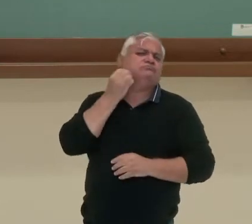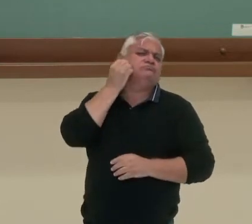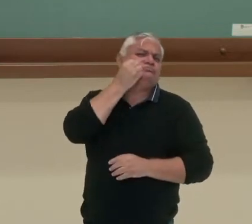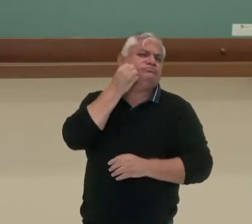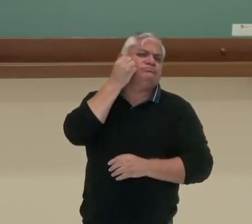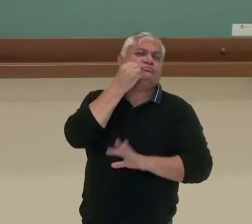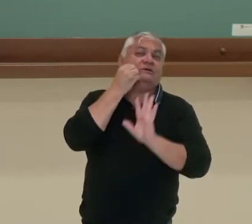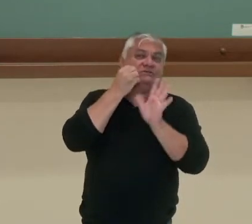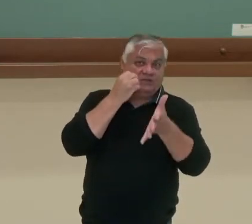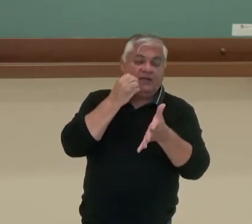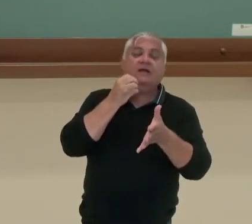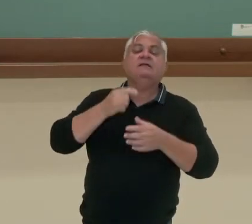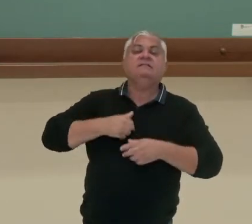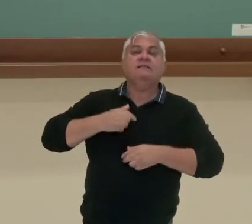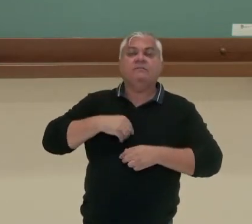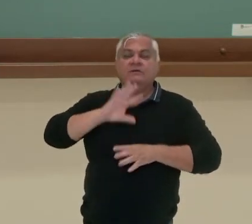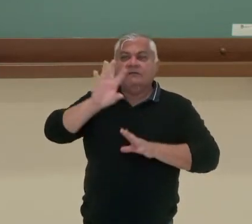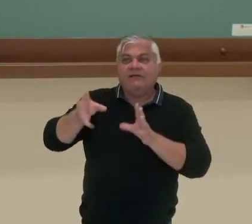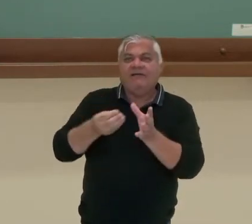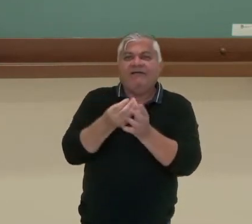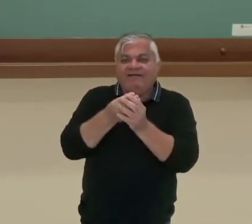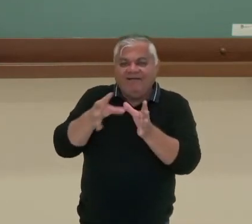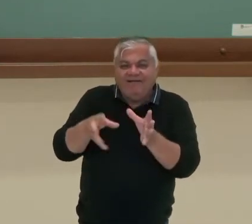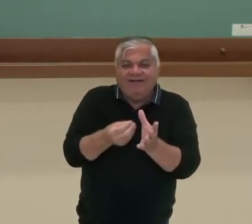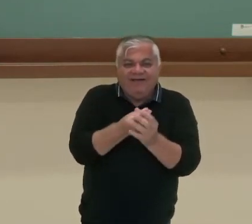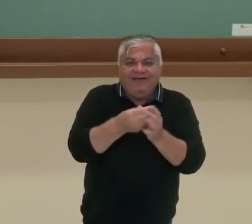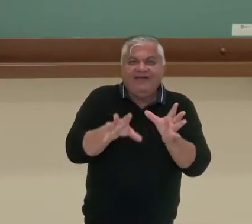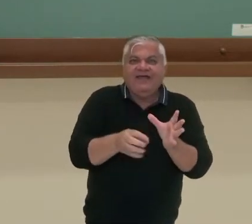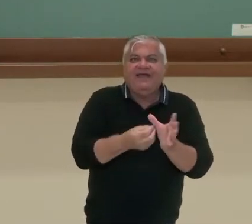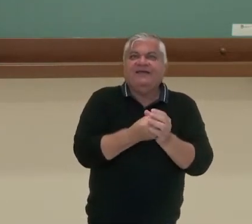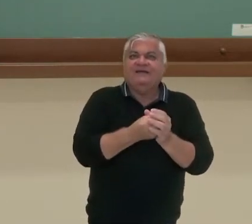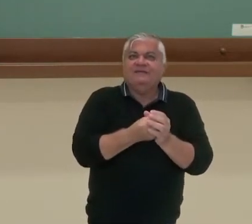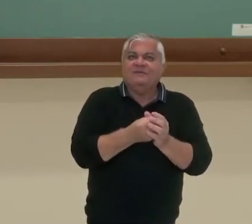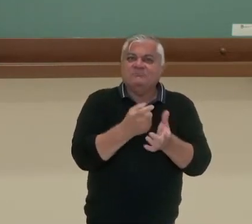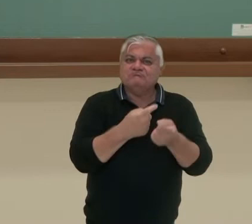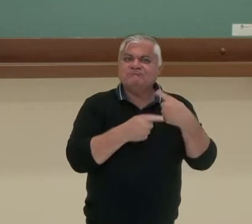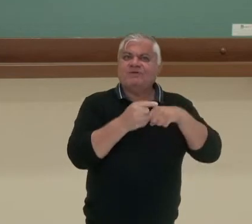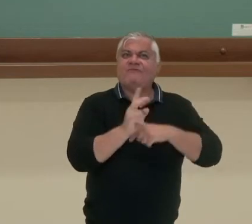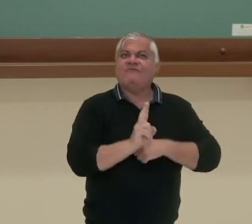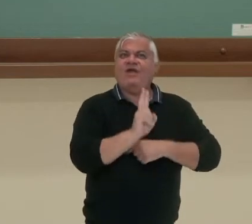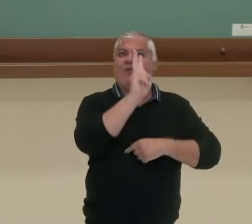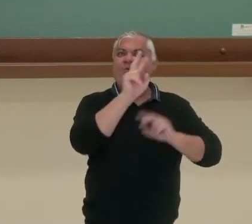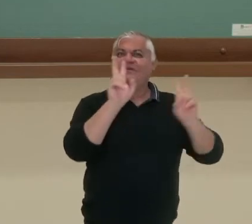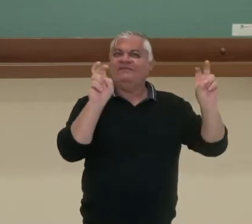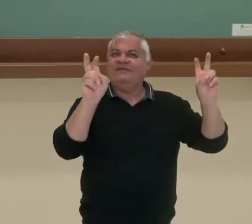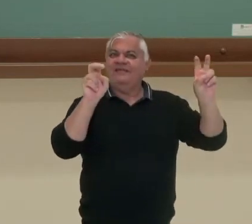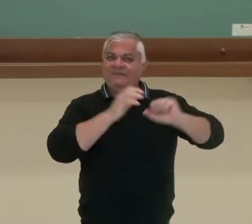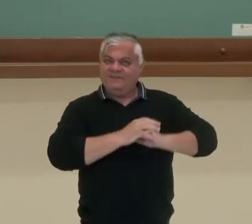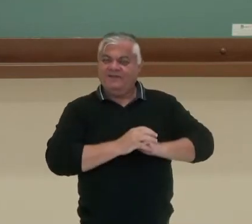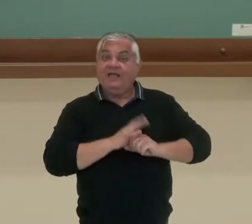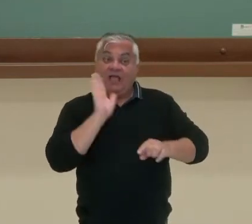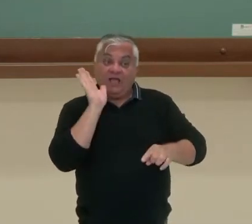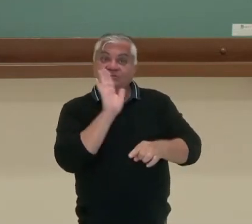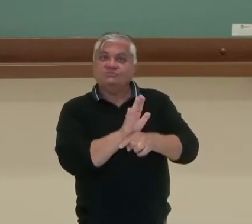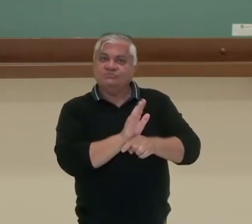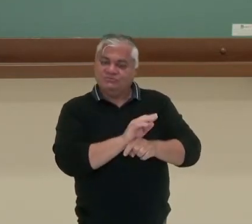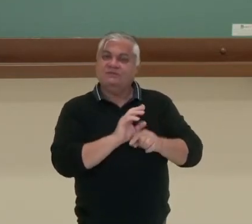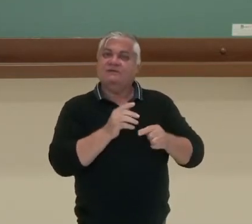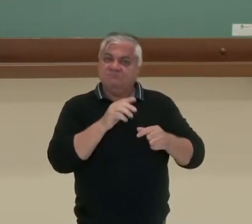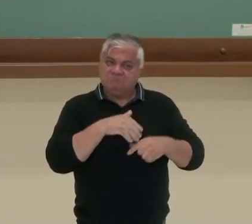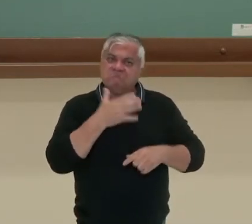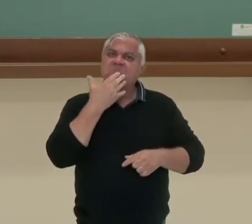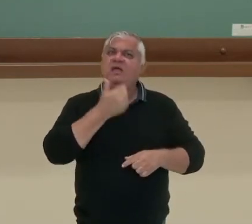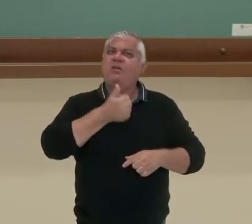dança, então você pode acrescentar elementos que fortifiquem a temática. Tudo que venha a fortificar a temática dada vai ser